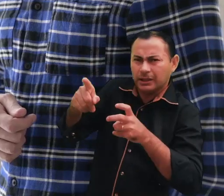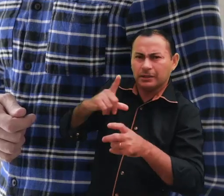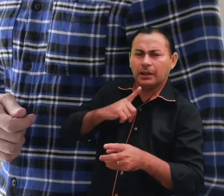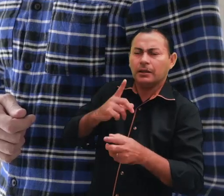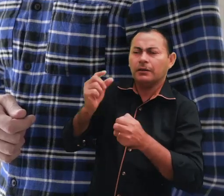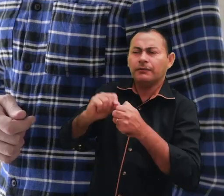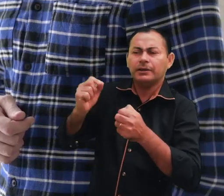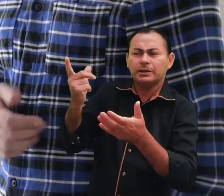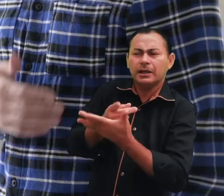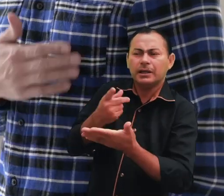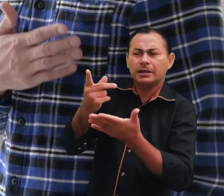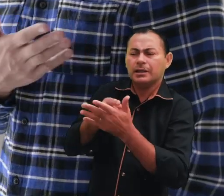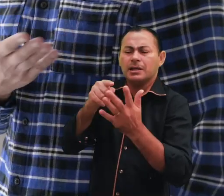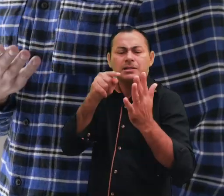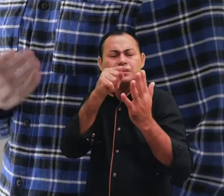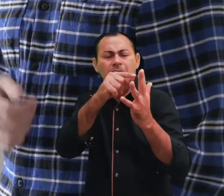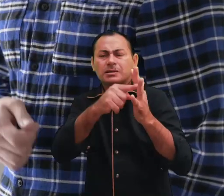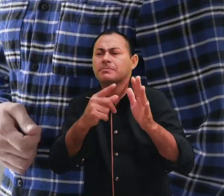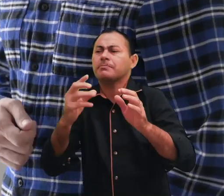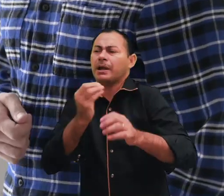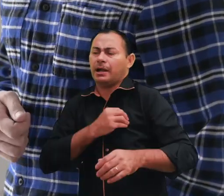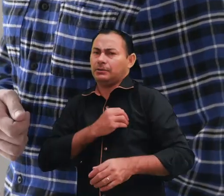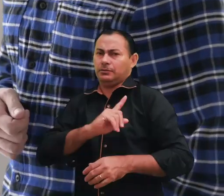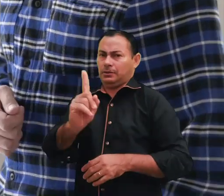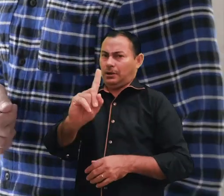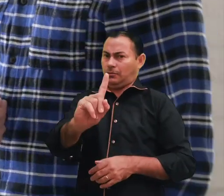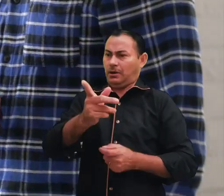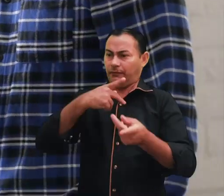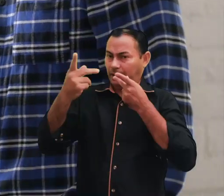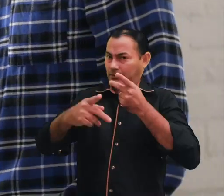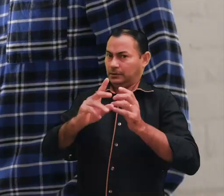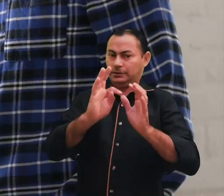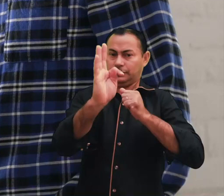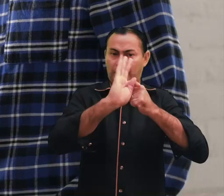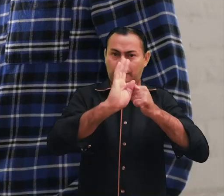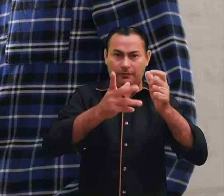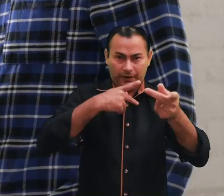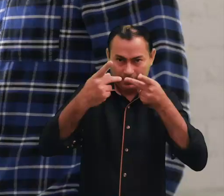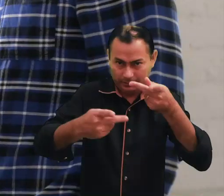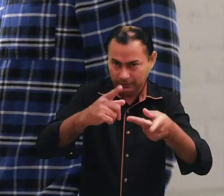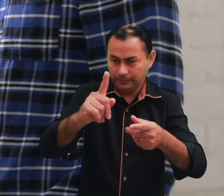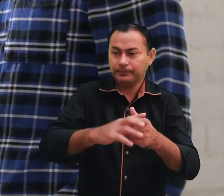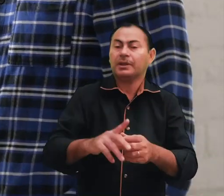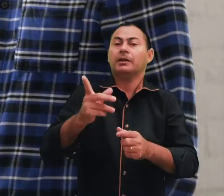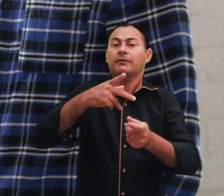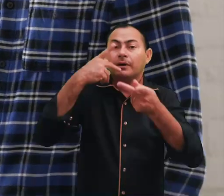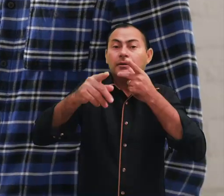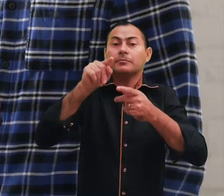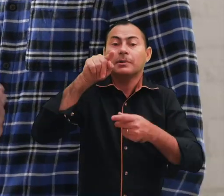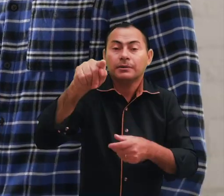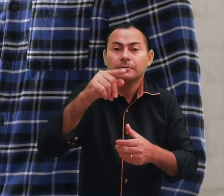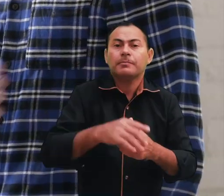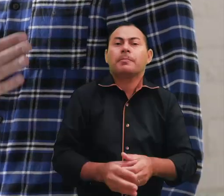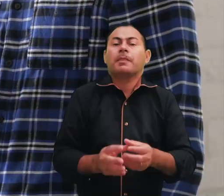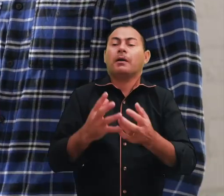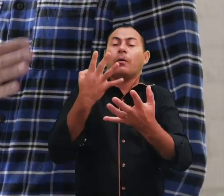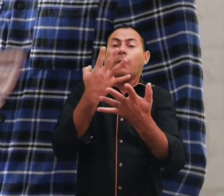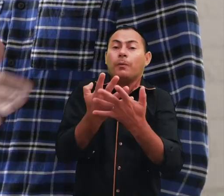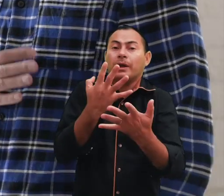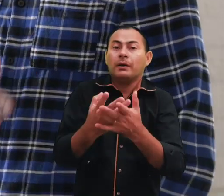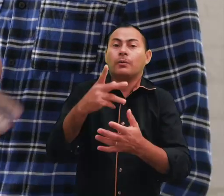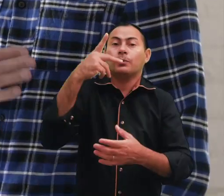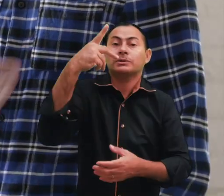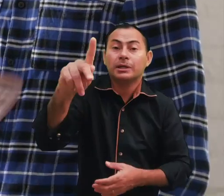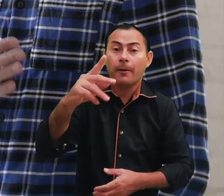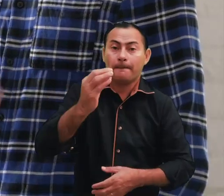você tem cometido esse e esse pecado. Não é isso que Tiago está dizendo. Ele está falando para você confessar